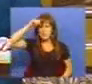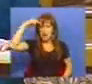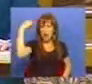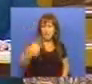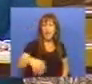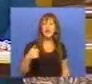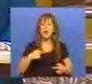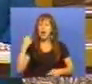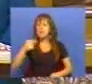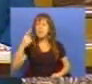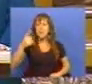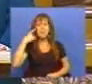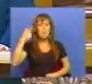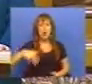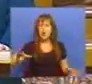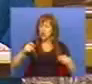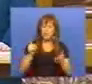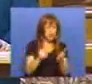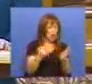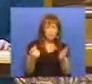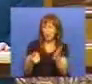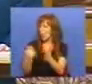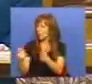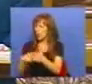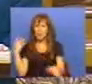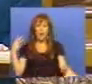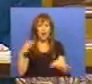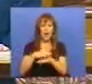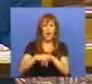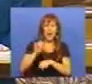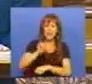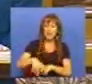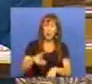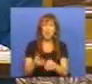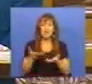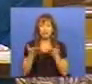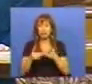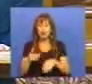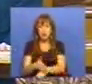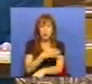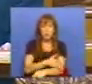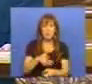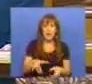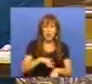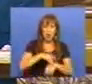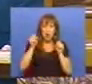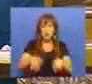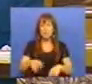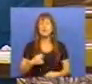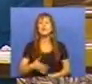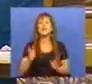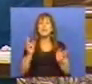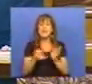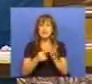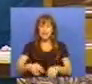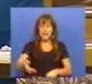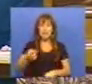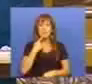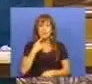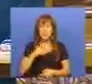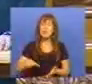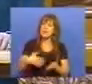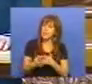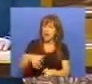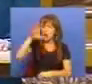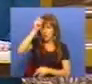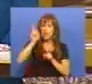e todos os dias se revelam novas lacunas na rede do socorro pré-hospitalar. O que é necessário entender e fazer o Governo perceber